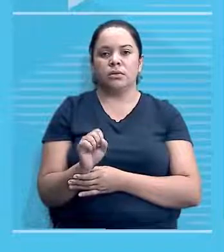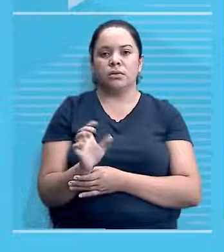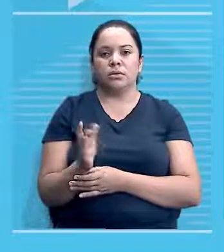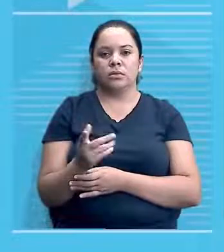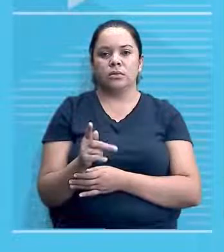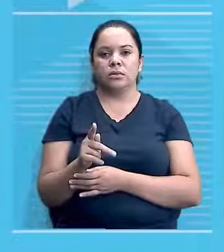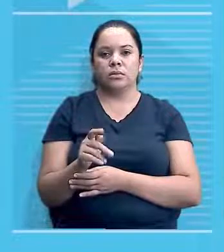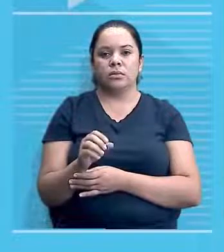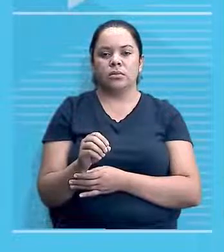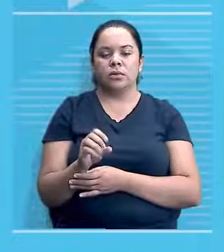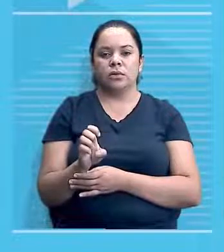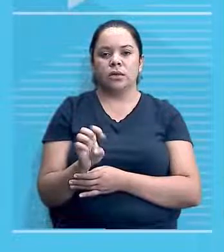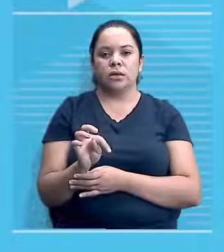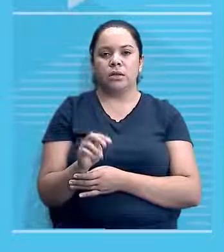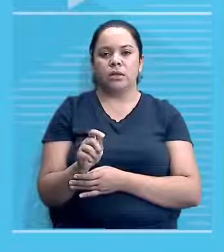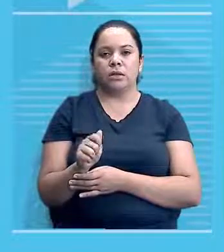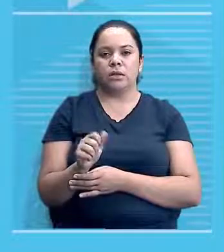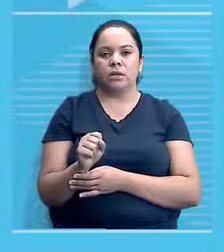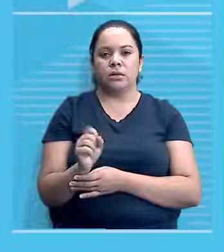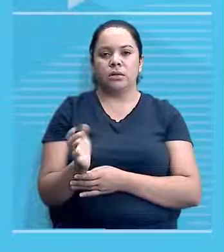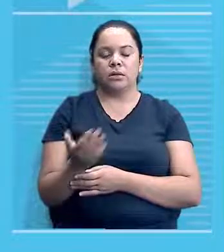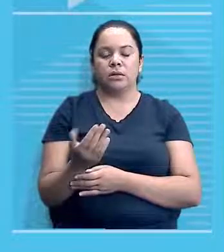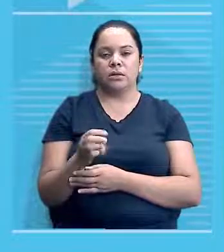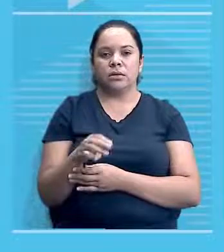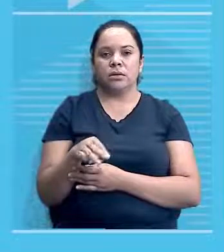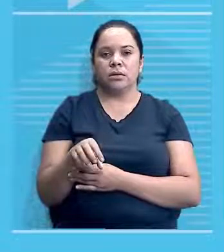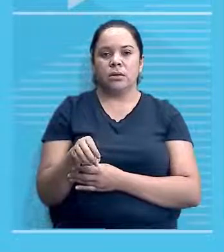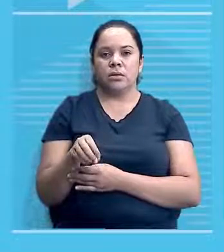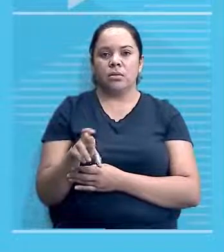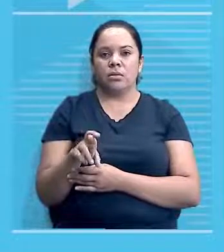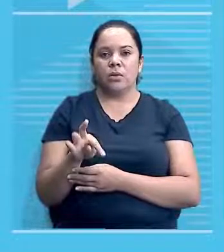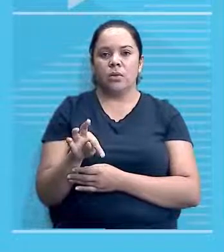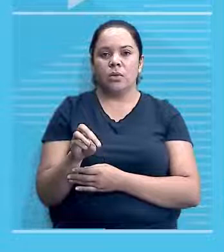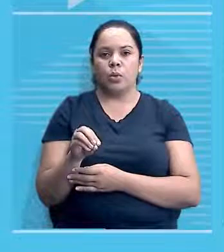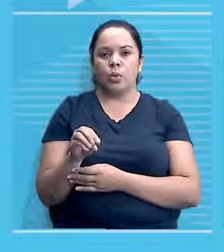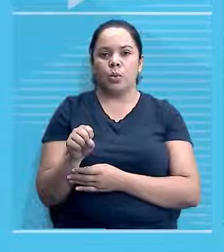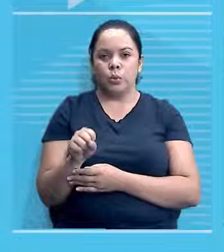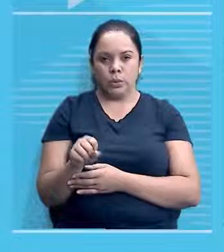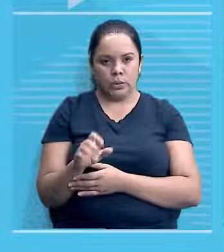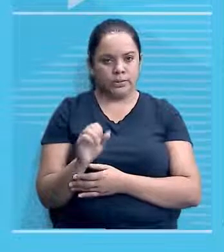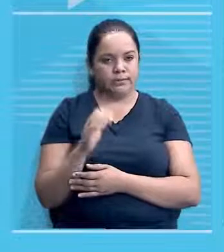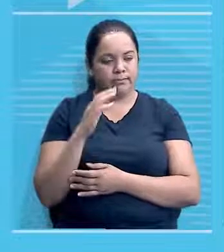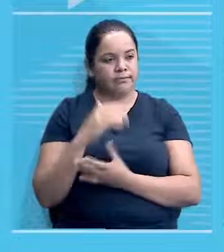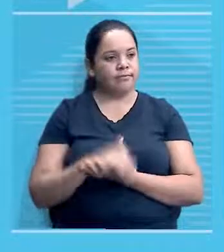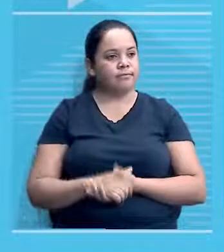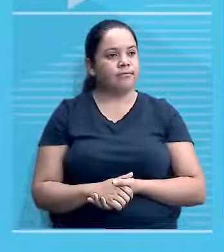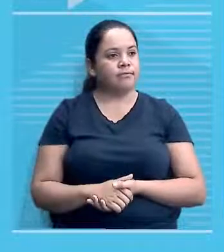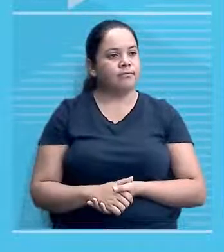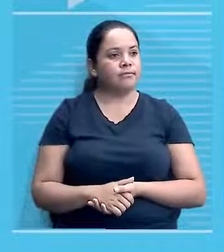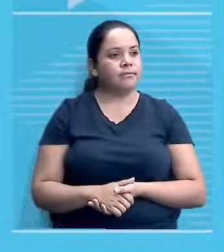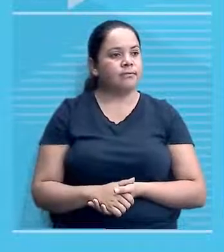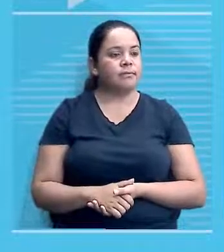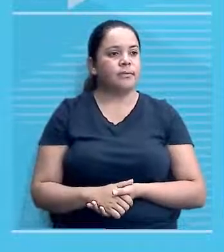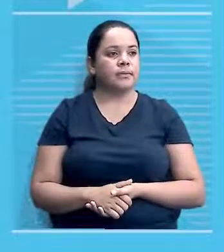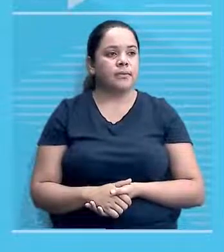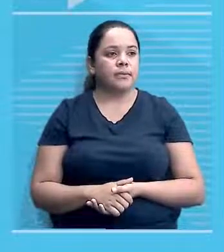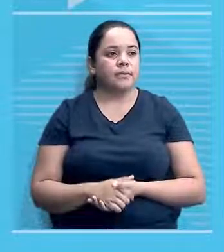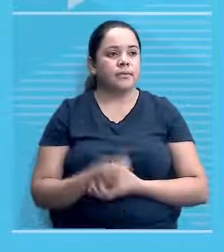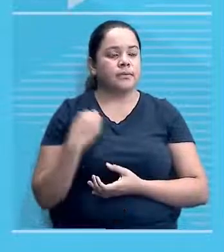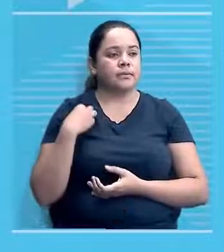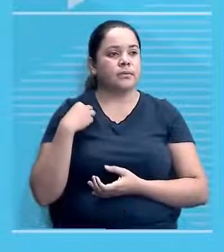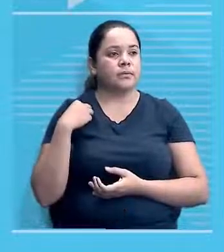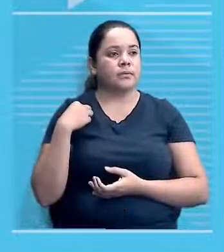Primeiro só coisa boa aqui vamos para o contexto histórico agora